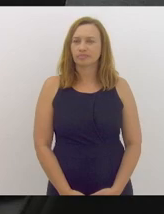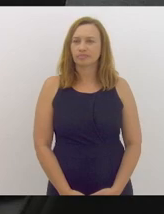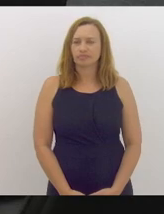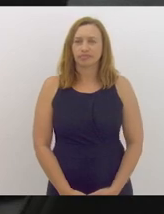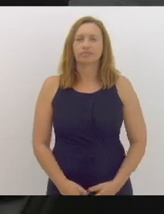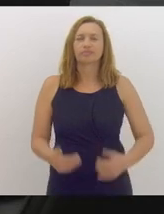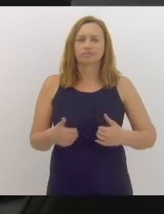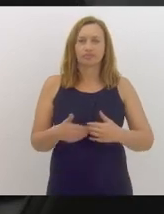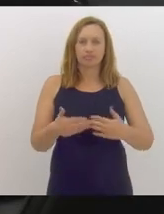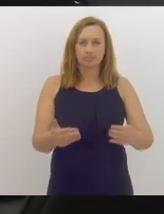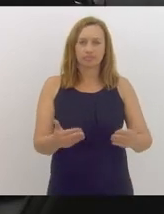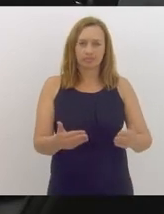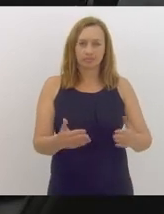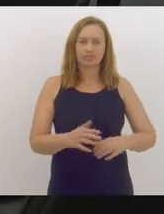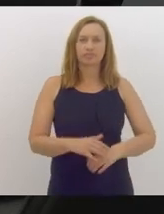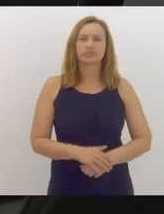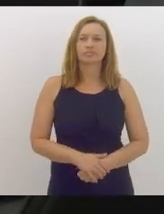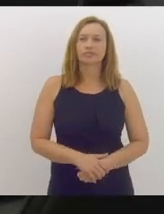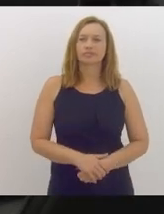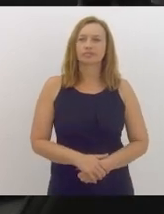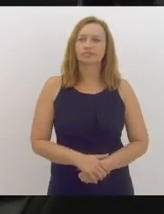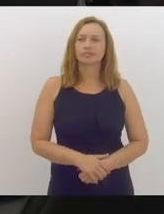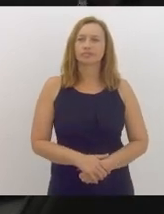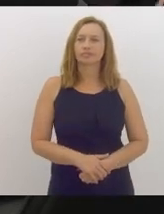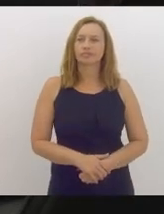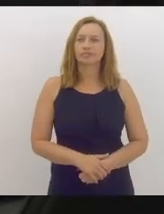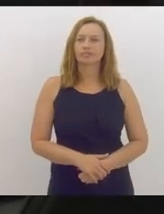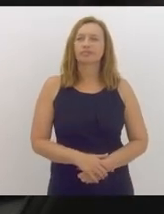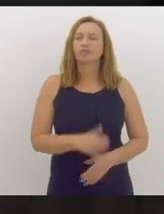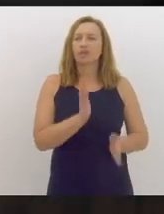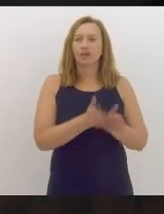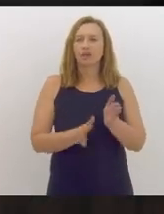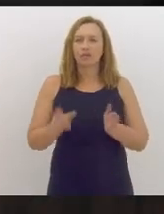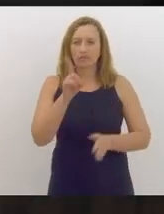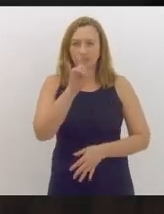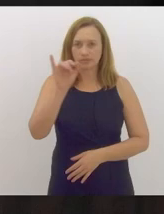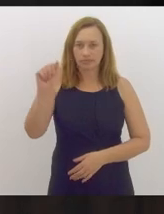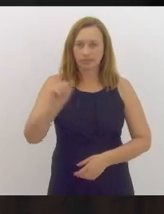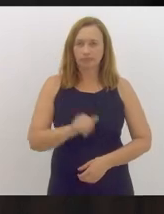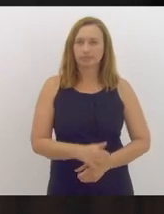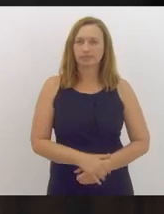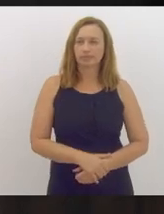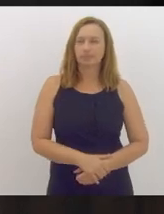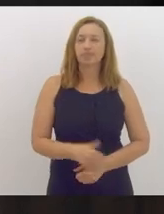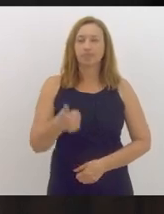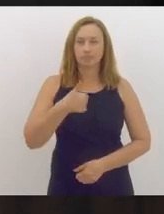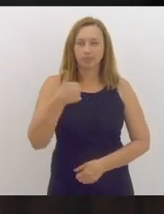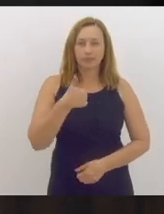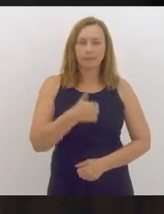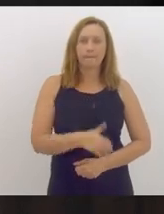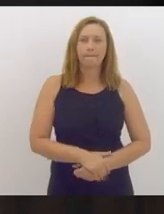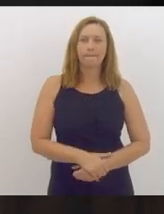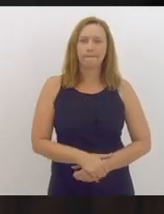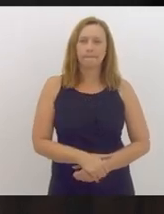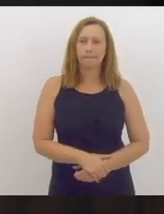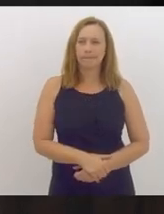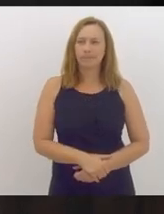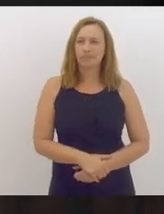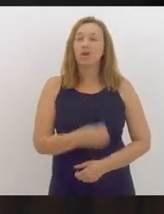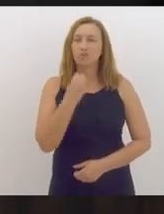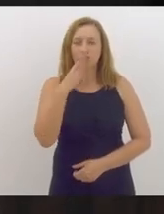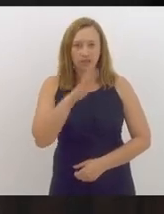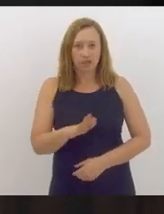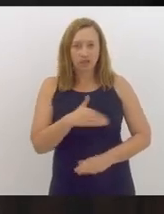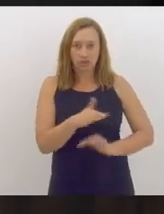Está reaberta a sessão. Passa-se a ordem do dia. Primeiro, boa